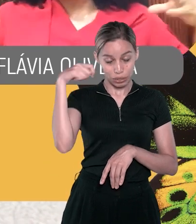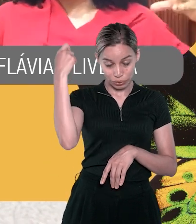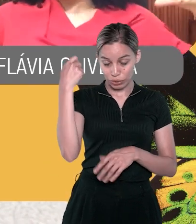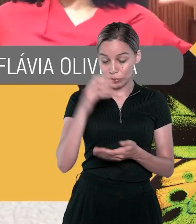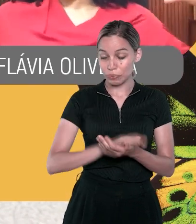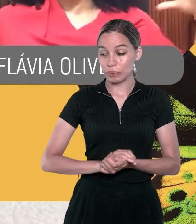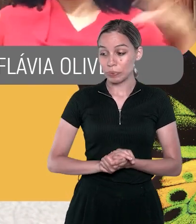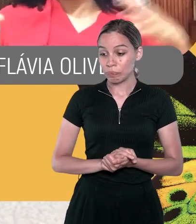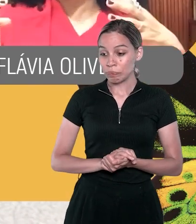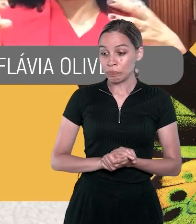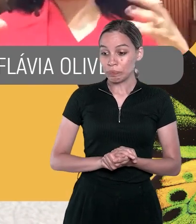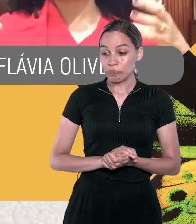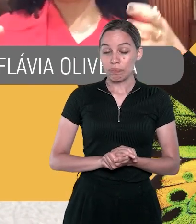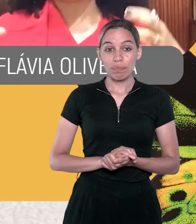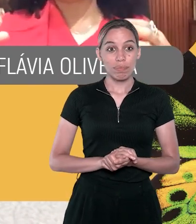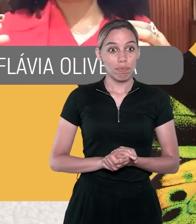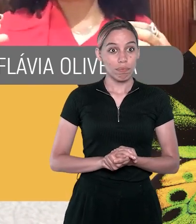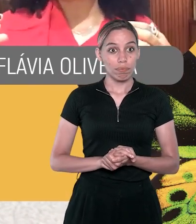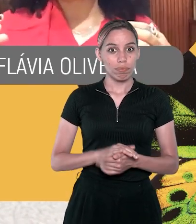coisa